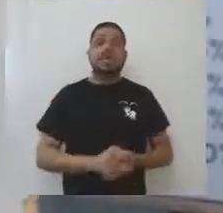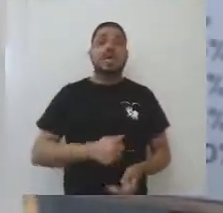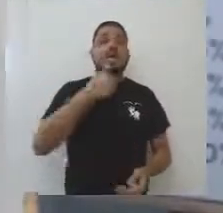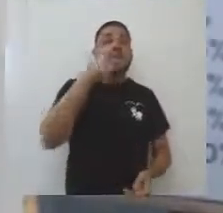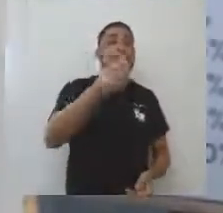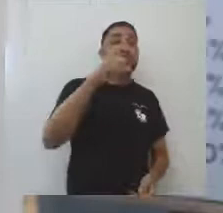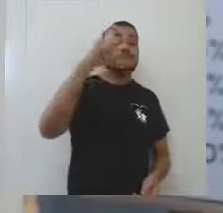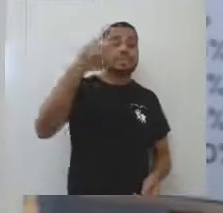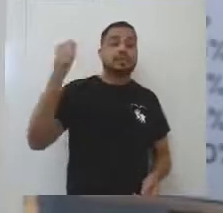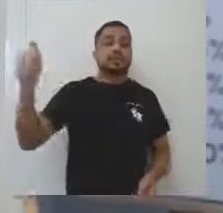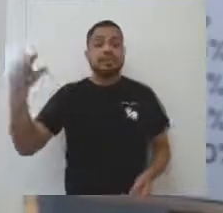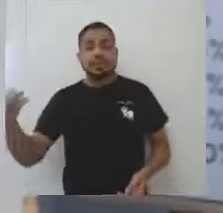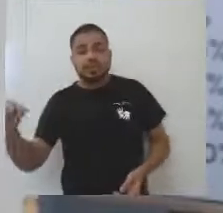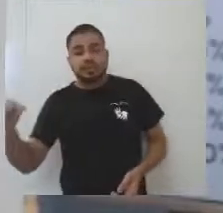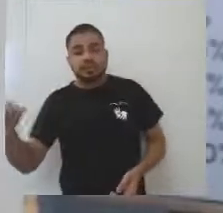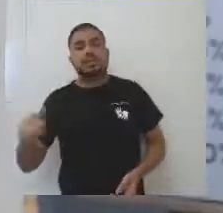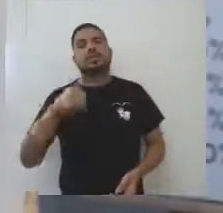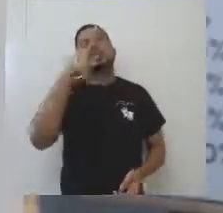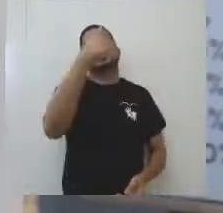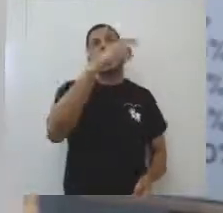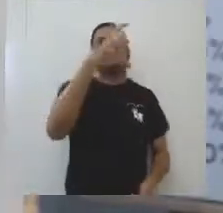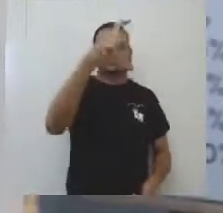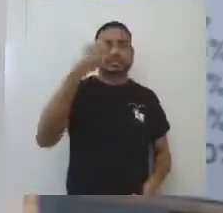Azão com azinho vai dar azão.